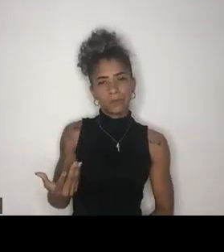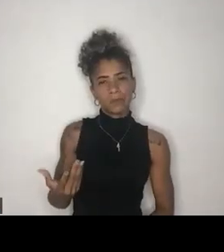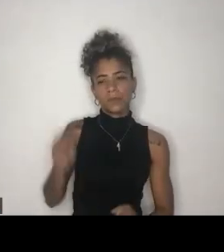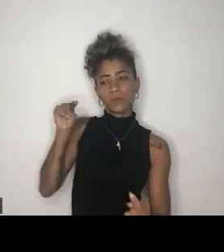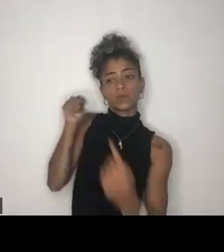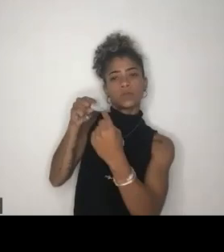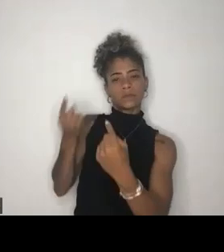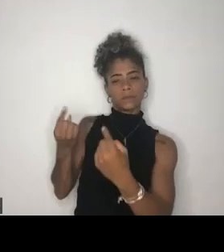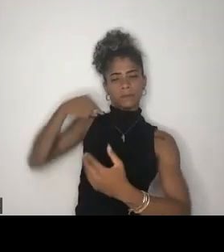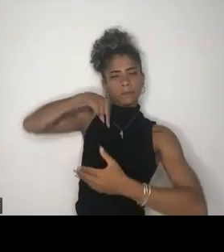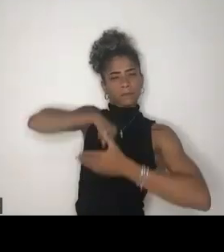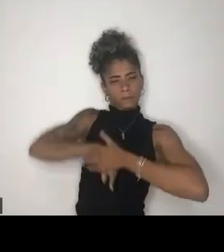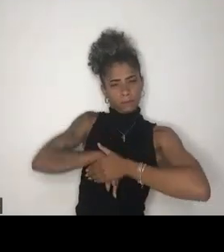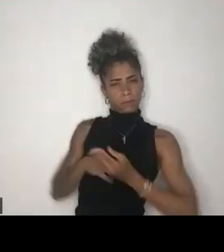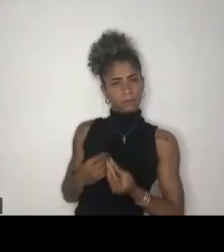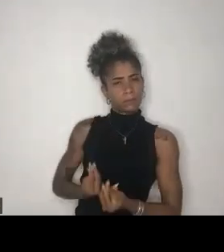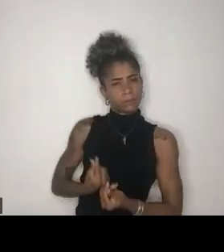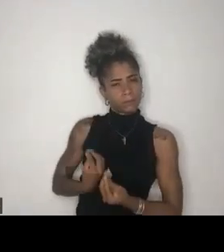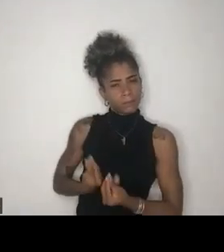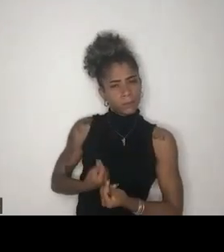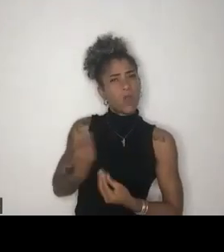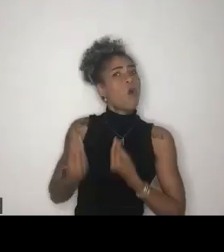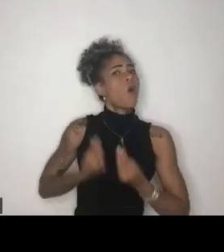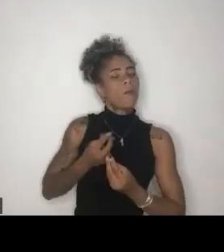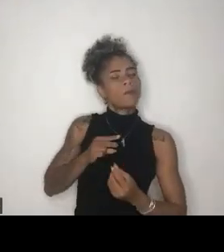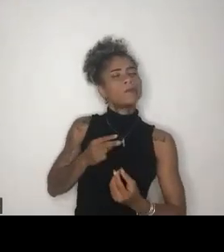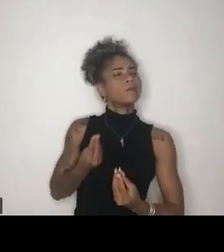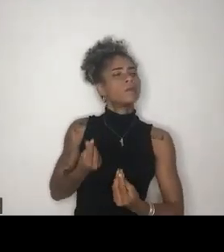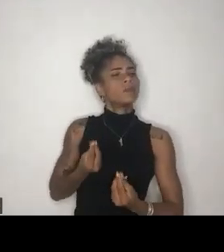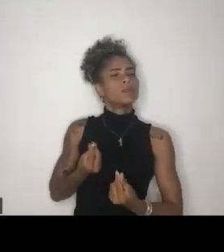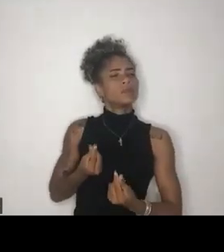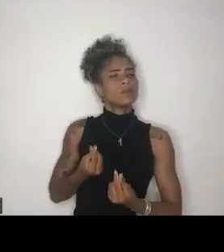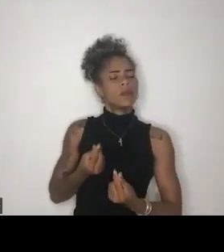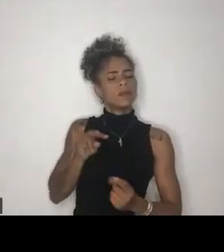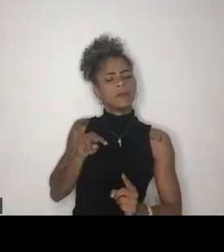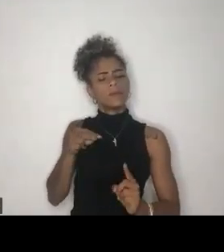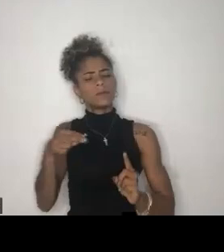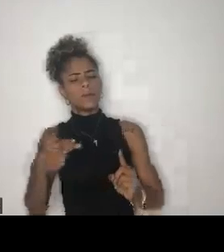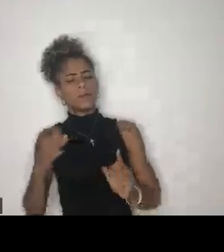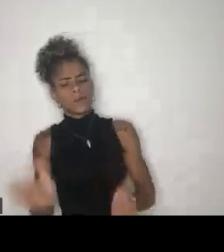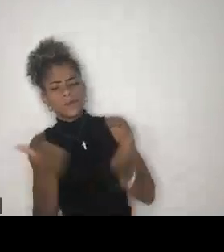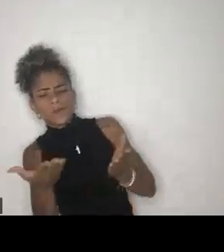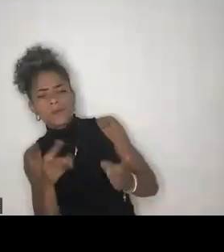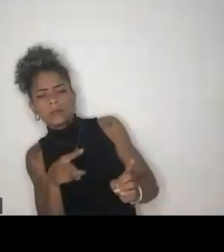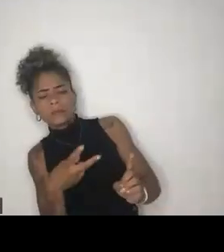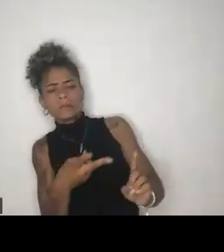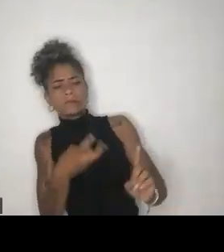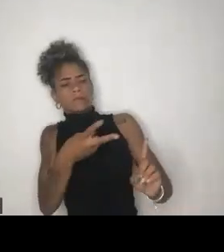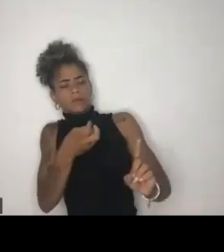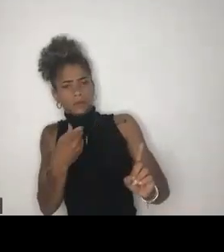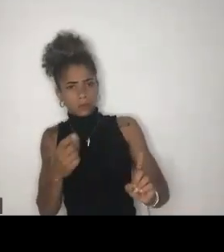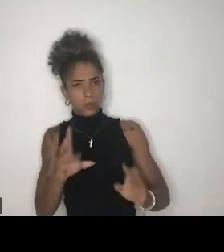subjetivo né na essência de como que você vai vai trabalhar a percepção de determinados conteúdos né